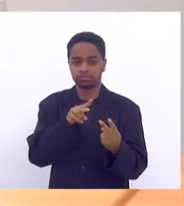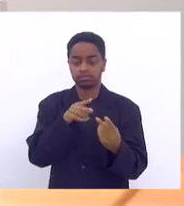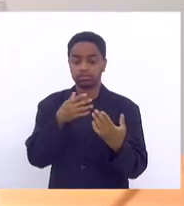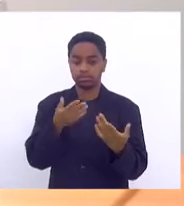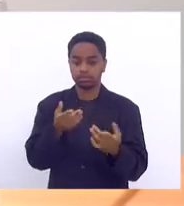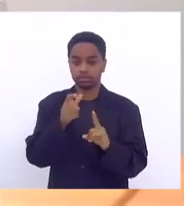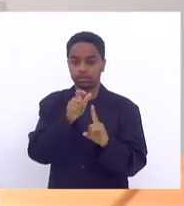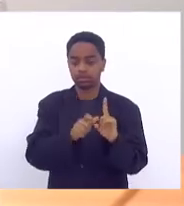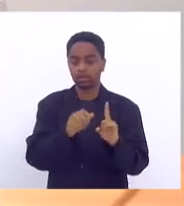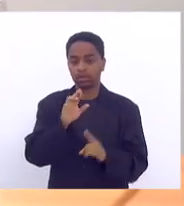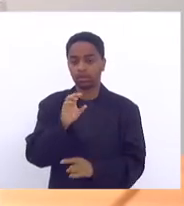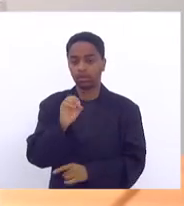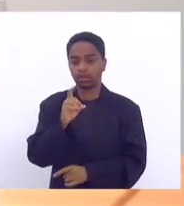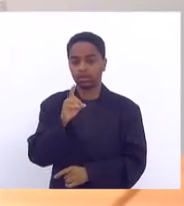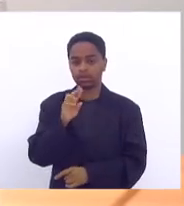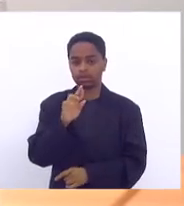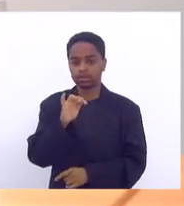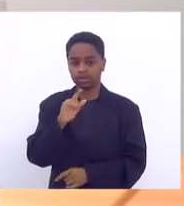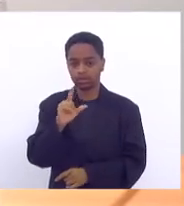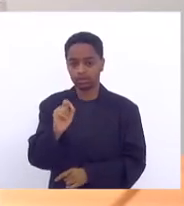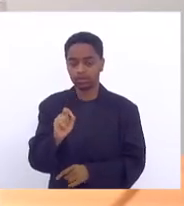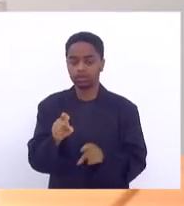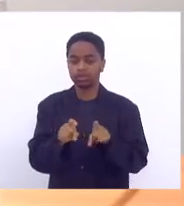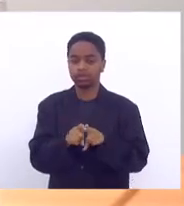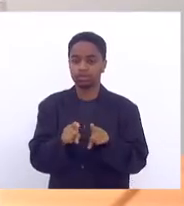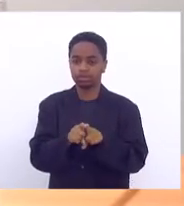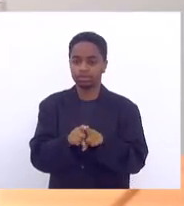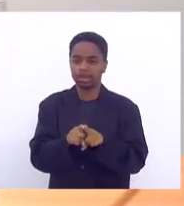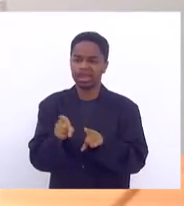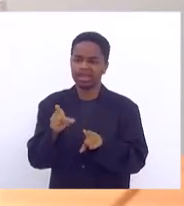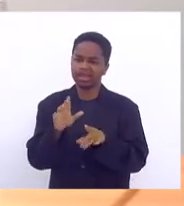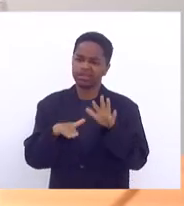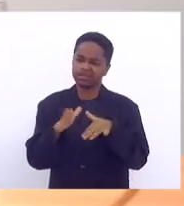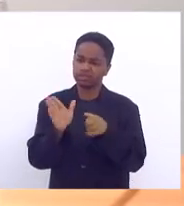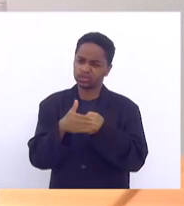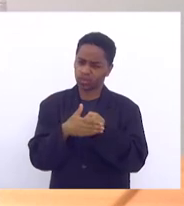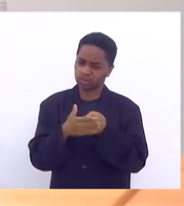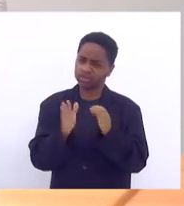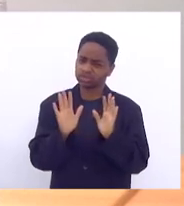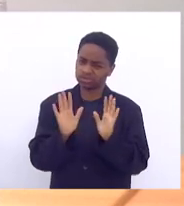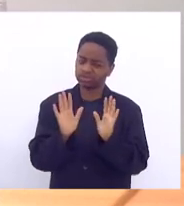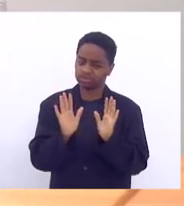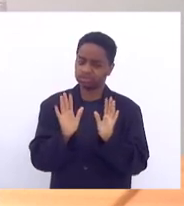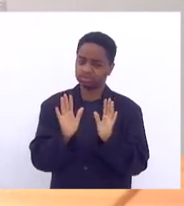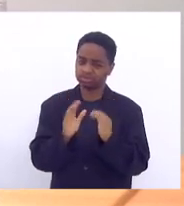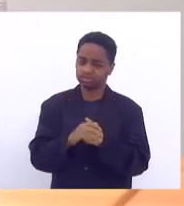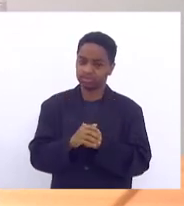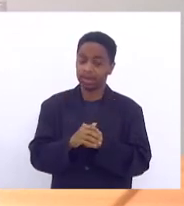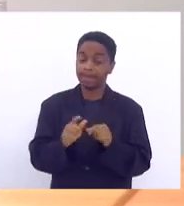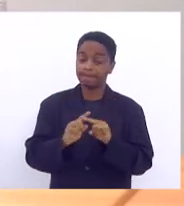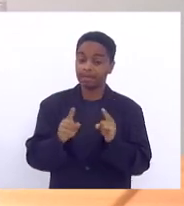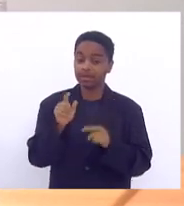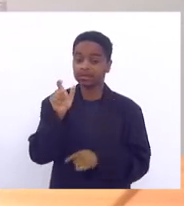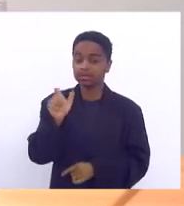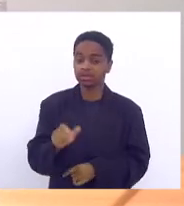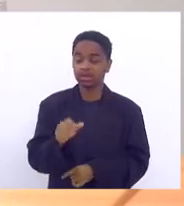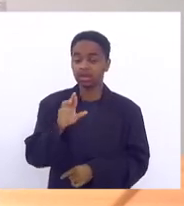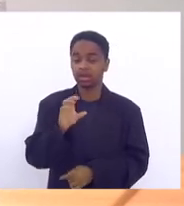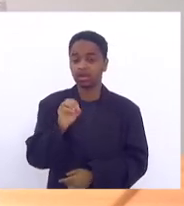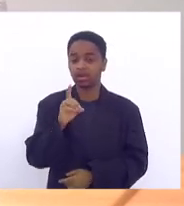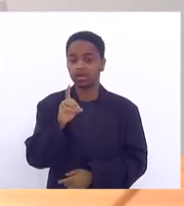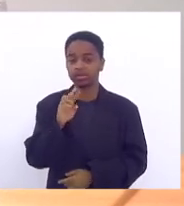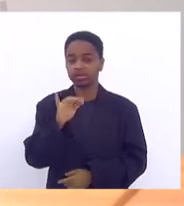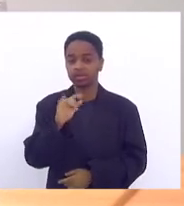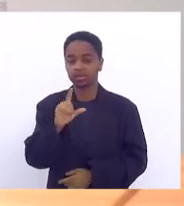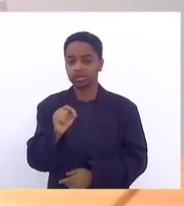Rodrigo que também é outro Guardião ele fica escondido ali mas o Dr Rodrigo M justamente entrou em